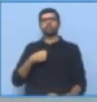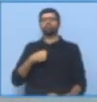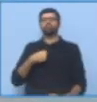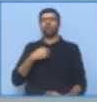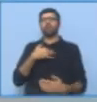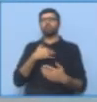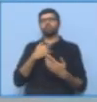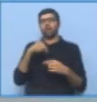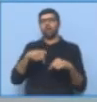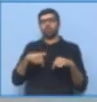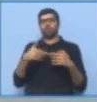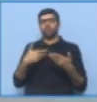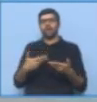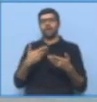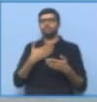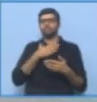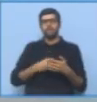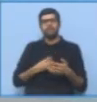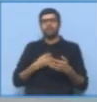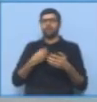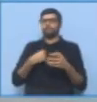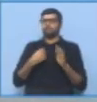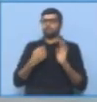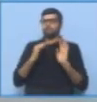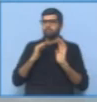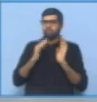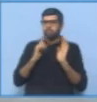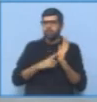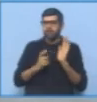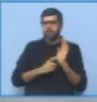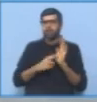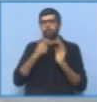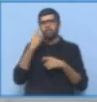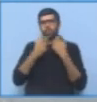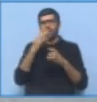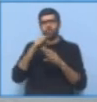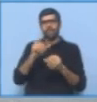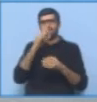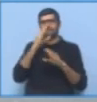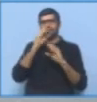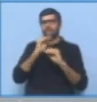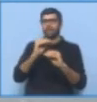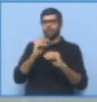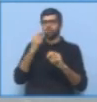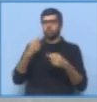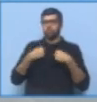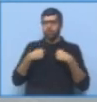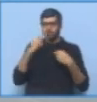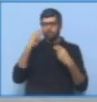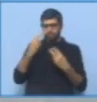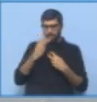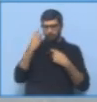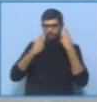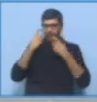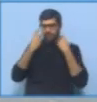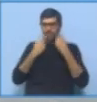que há hoje apetência, necessidade de busca destes lugares de silêncio, do encontro consigo próprio, nesta sociedade